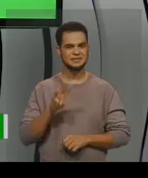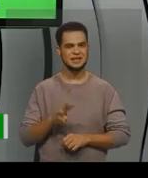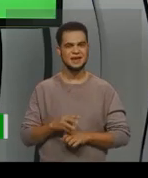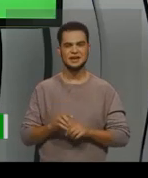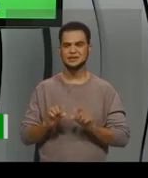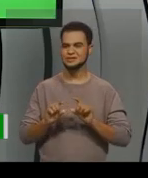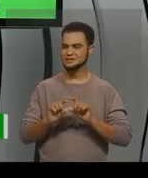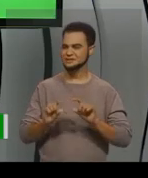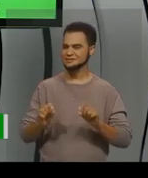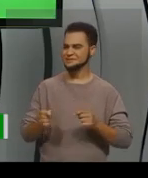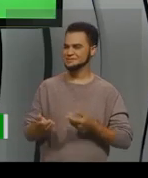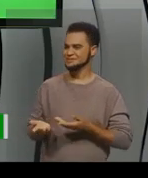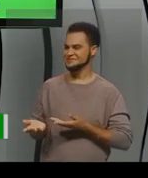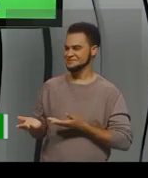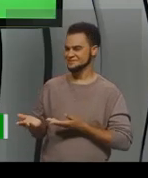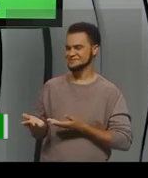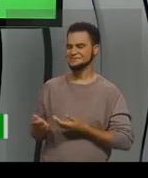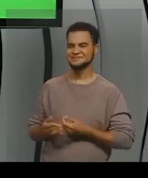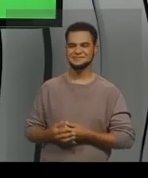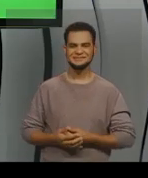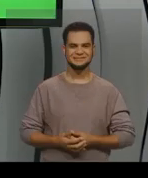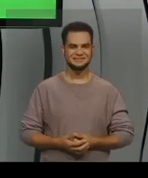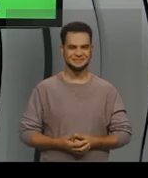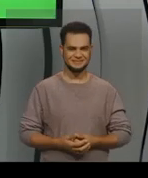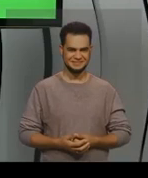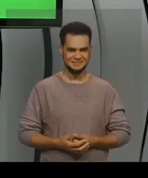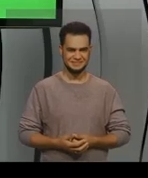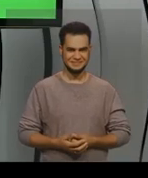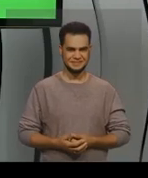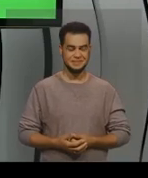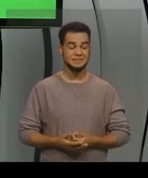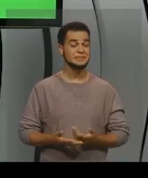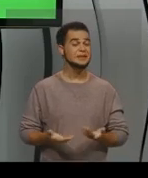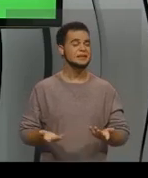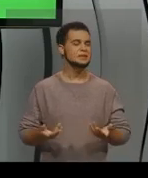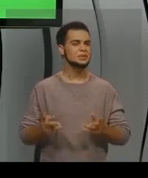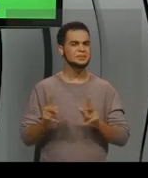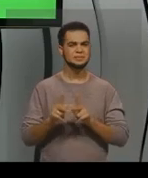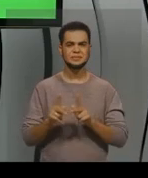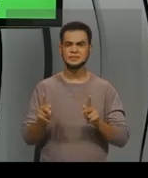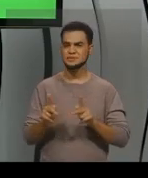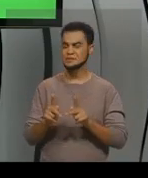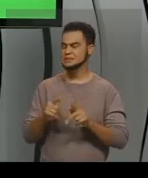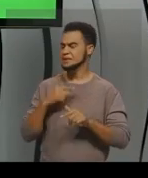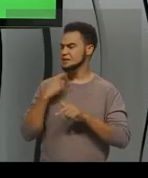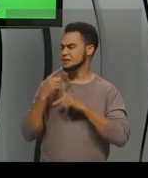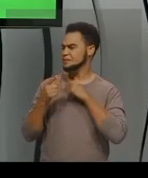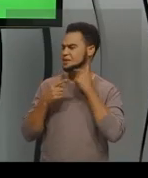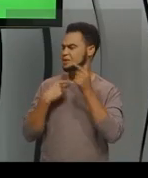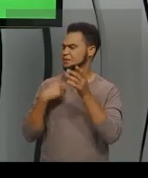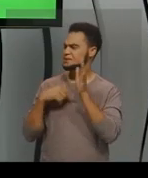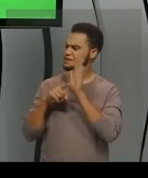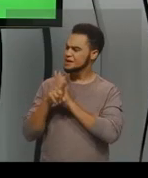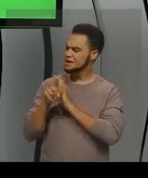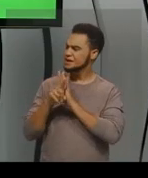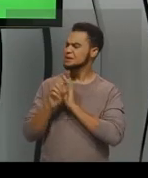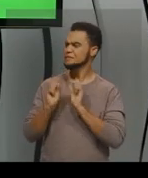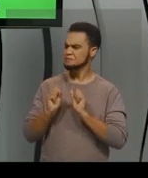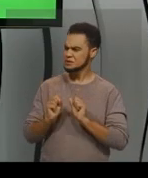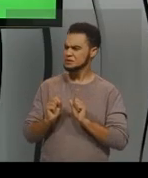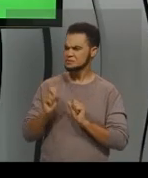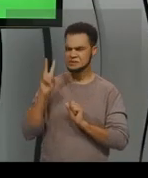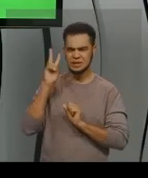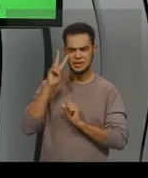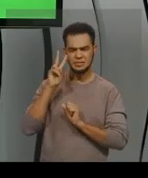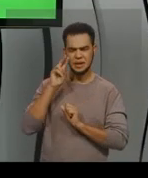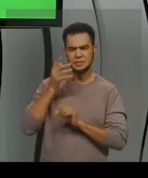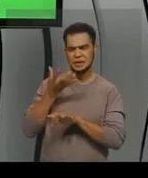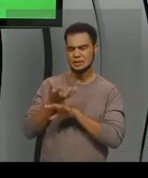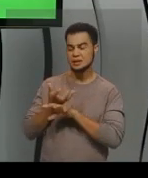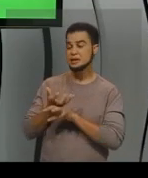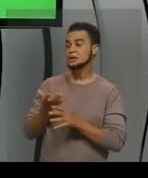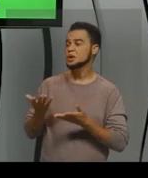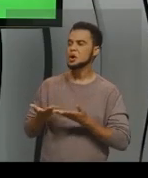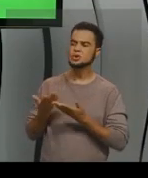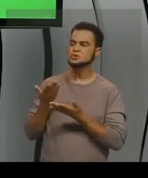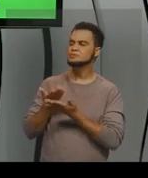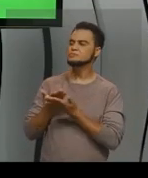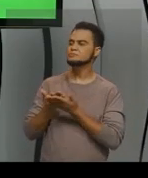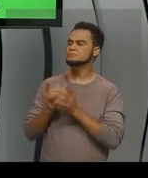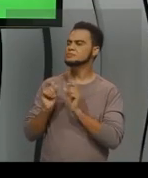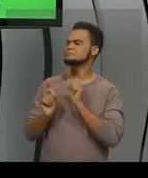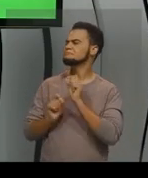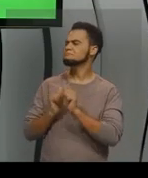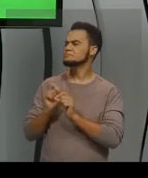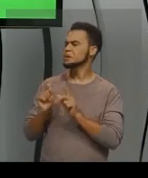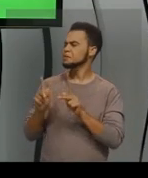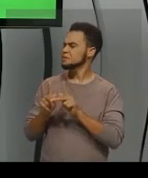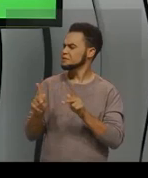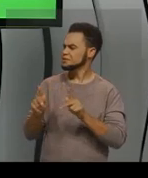tela agora. Professores, enquanto as perguntas chegam, vamos relembrar os temas das aulas de hoje? Professora Silvana,